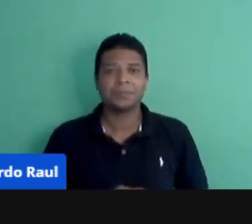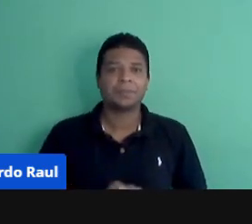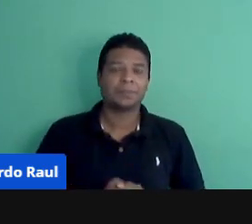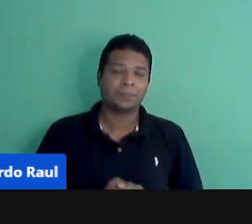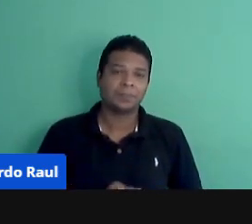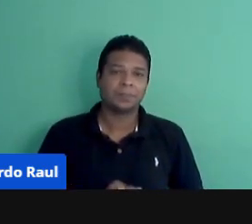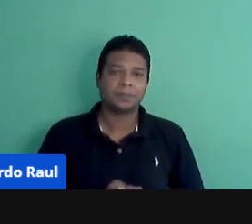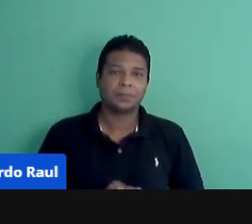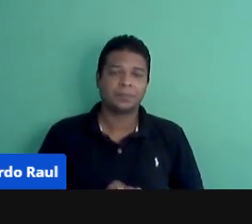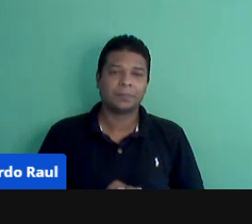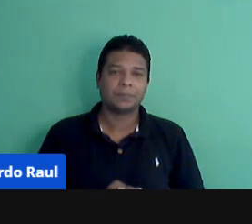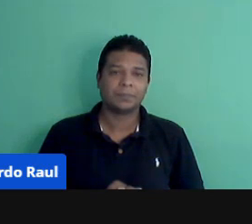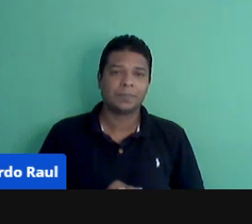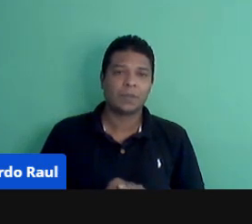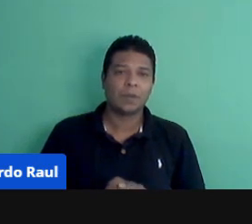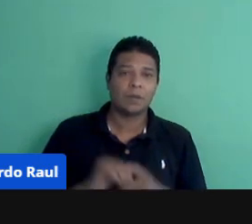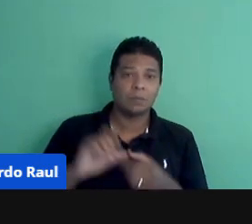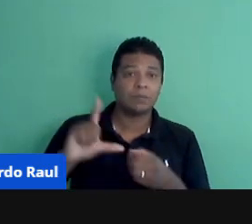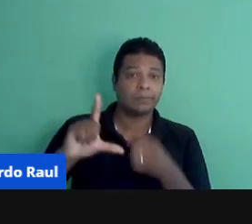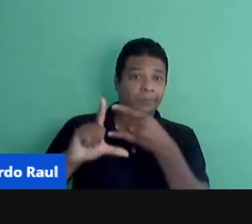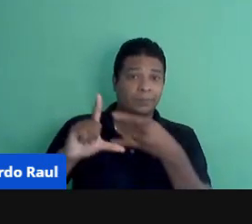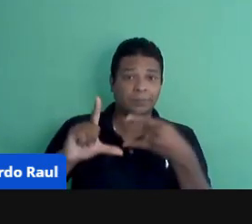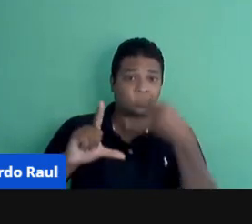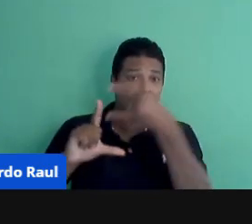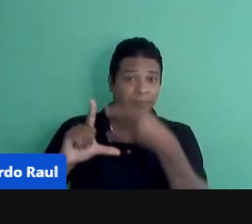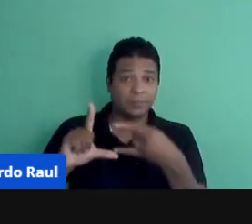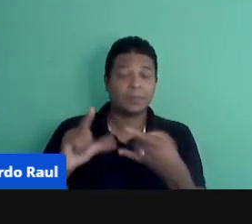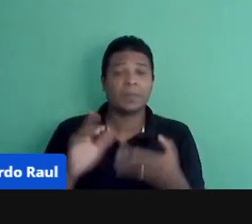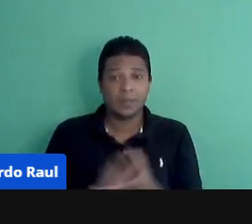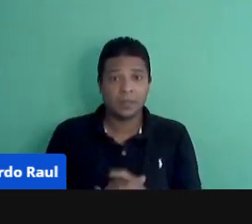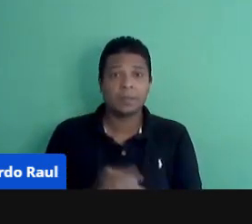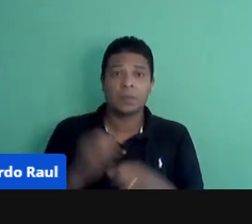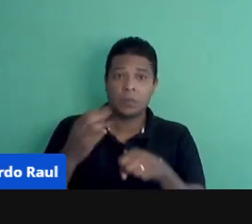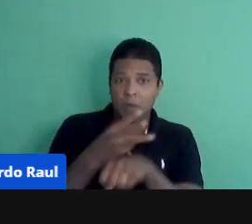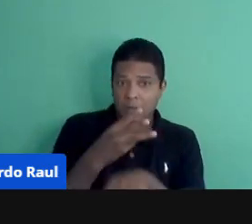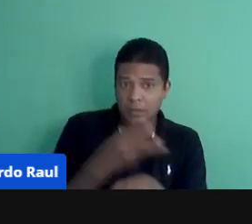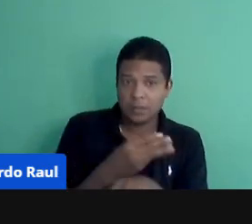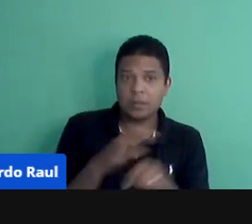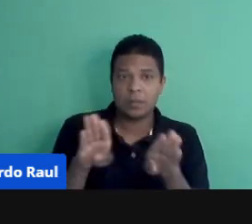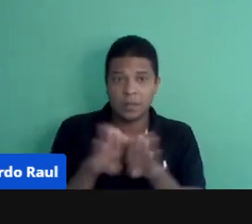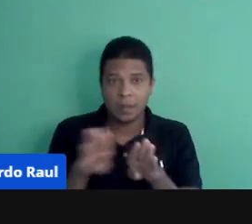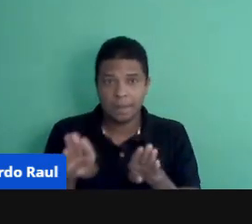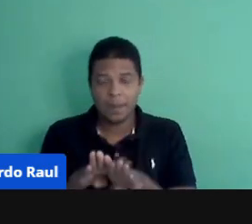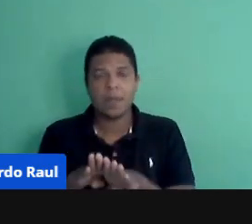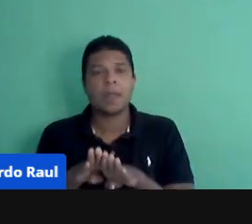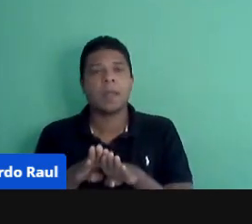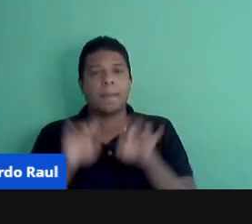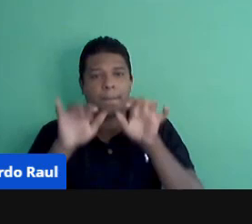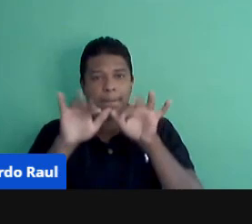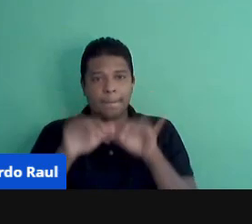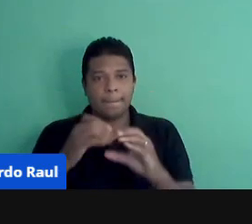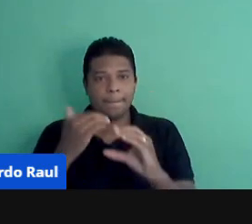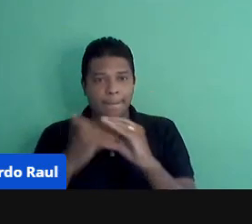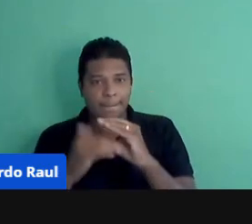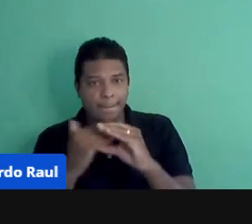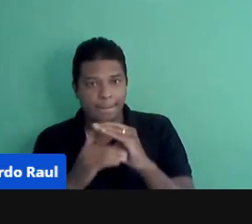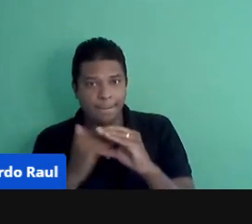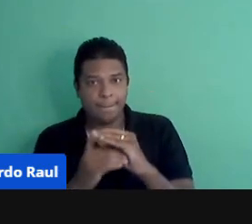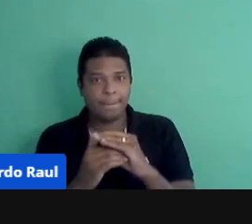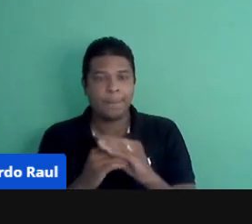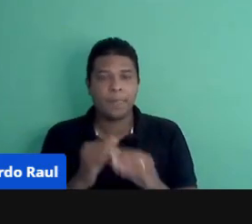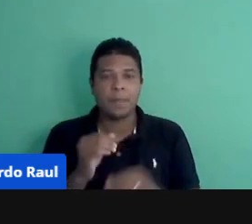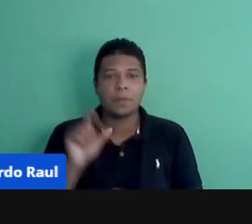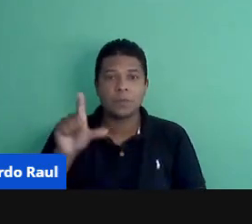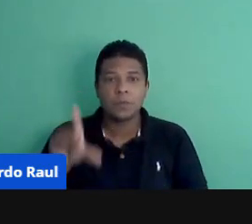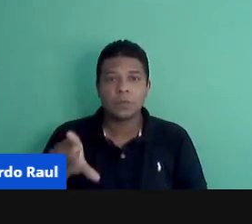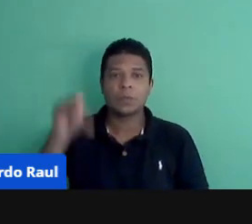deles ao Google Meet. Né? Claro que atendemos pelo WhatsApp, pelo Messenger, mas a opção da nossa escola